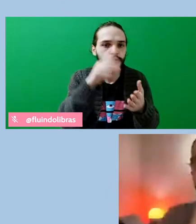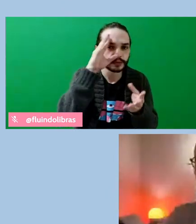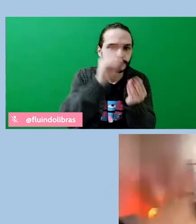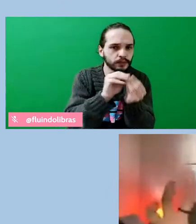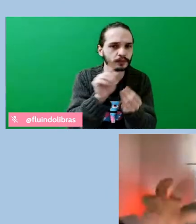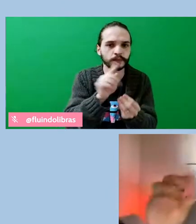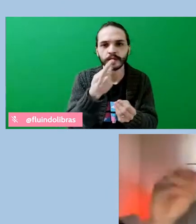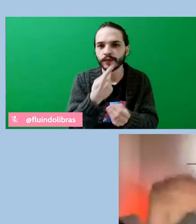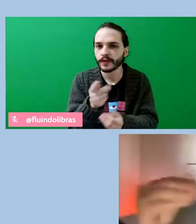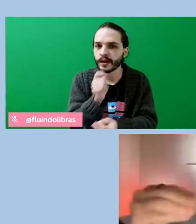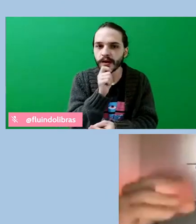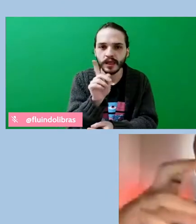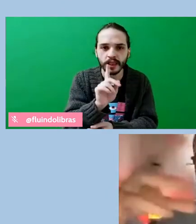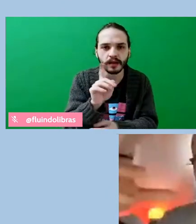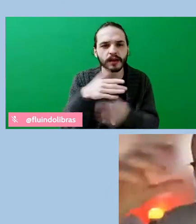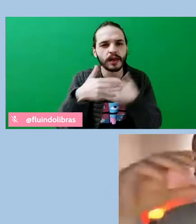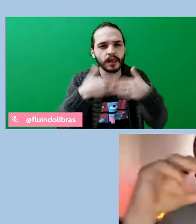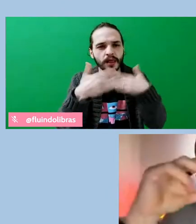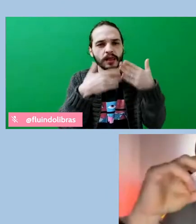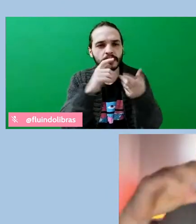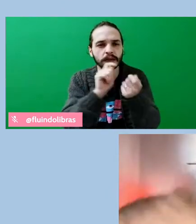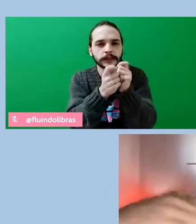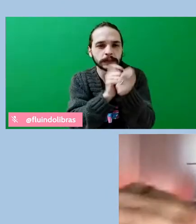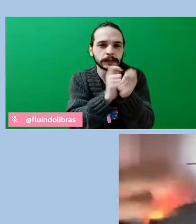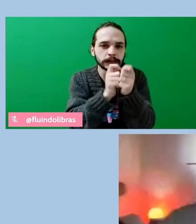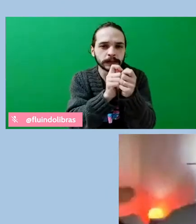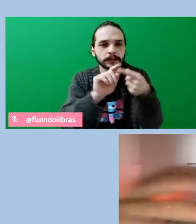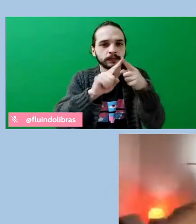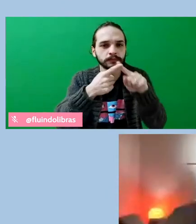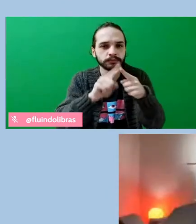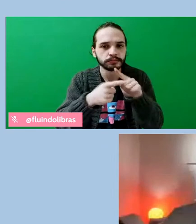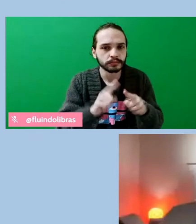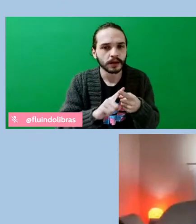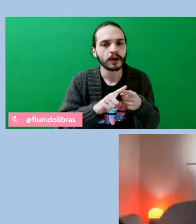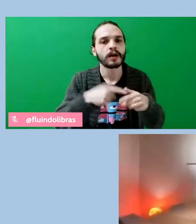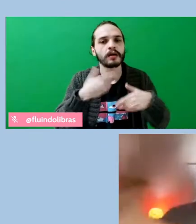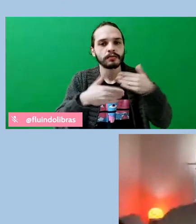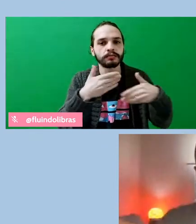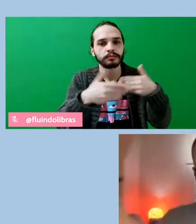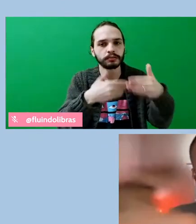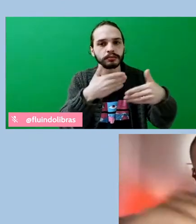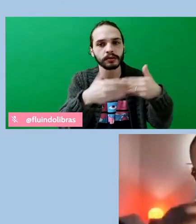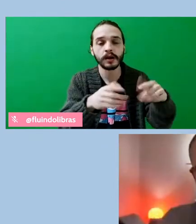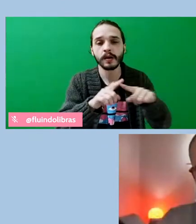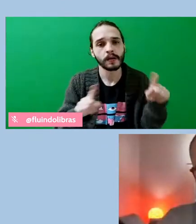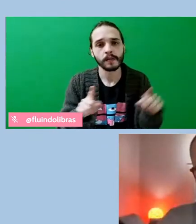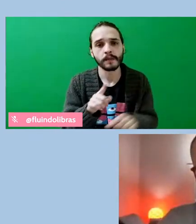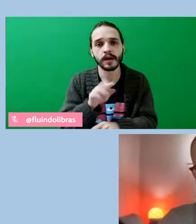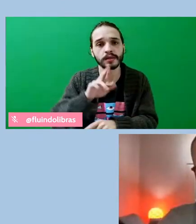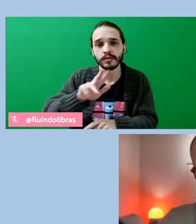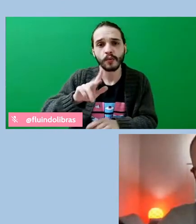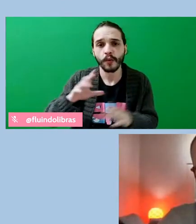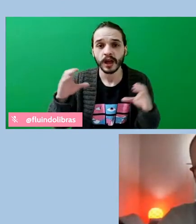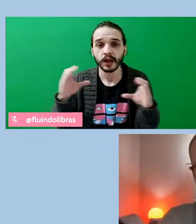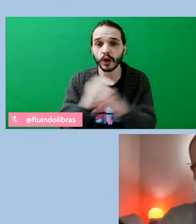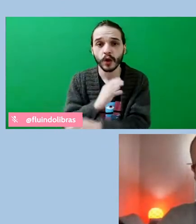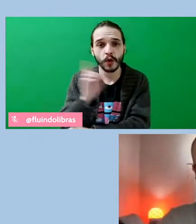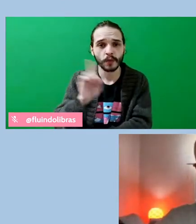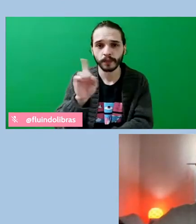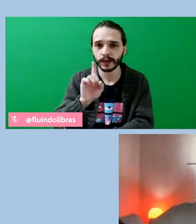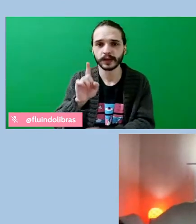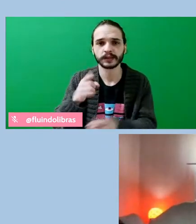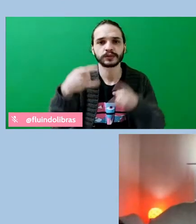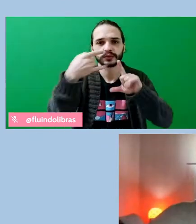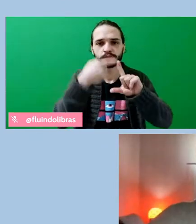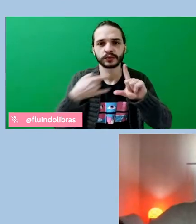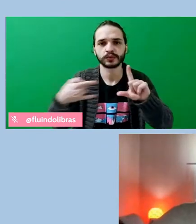falou da amiga ainda. Enfim, a gente foi daí juntando os pontos e avançando bloco a bloco. Mas ele foi feito inteiro no Zoom, o processo, inteiro, inteiro, inteiro.